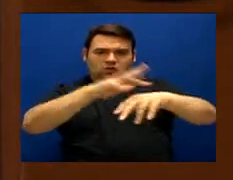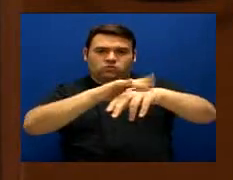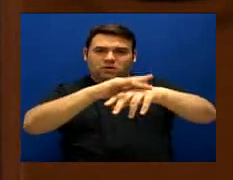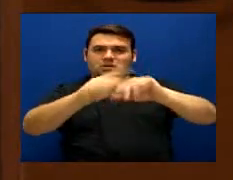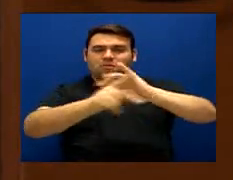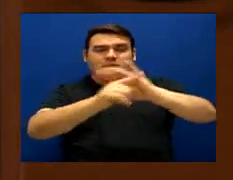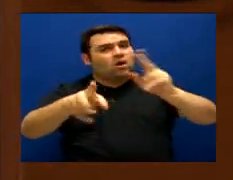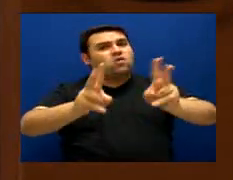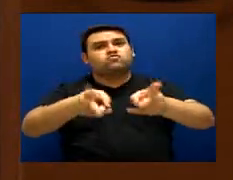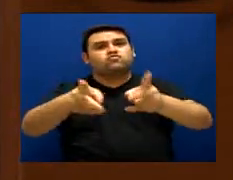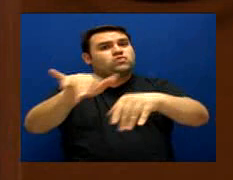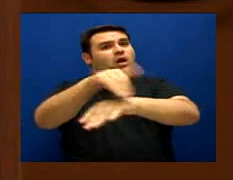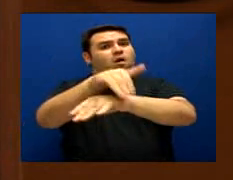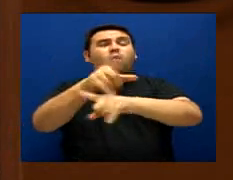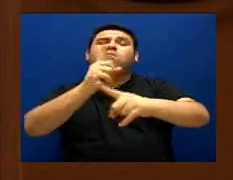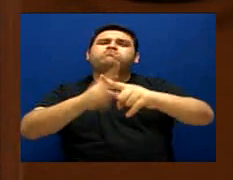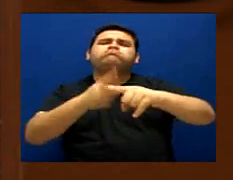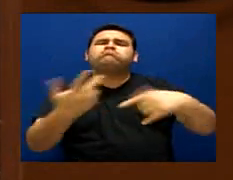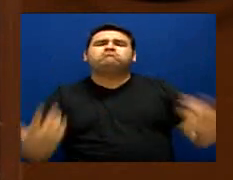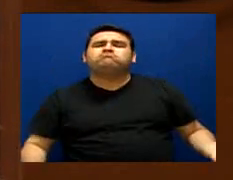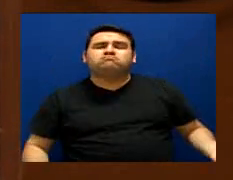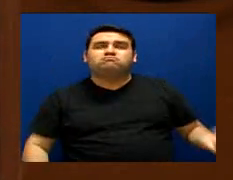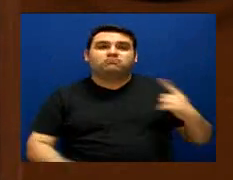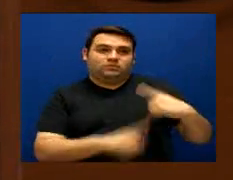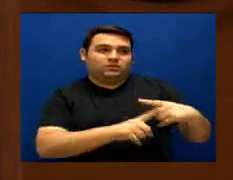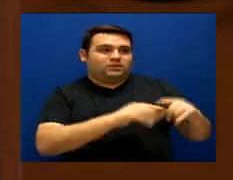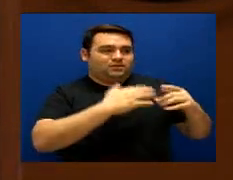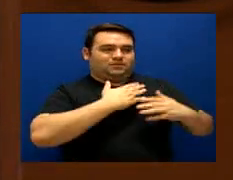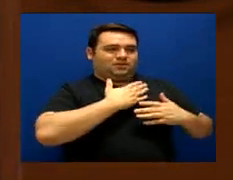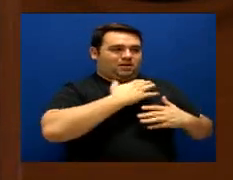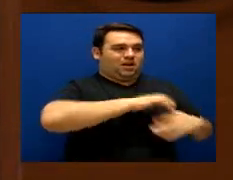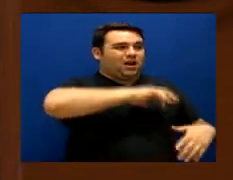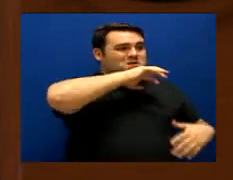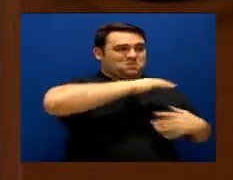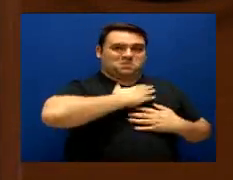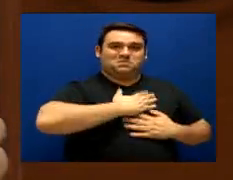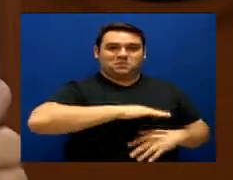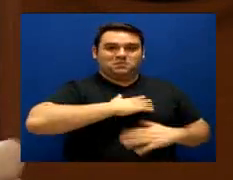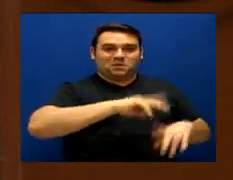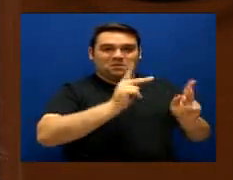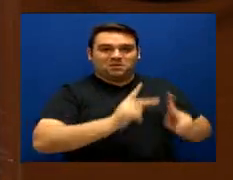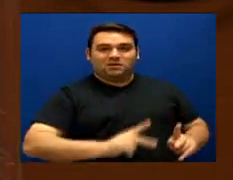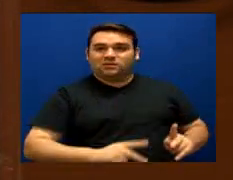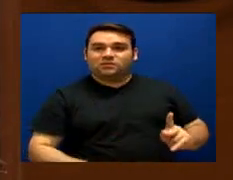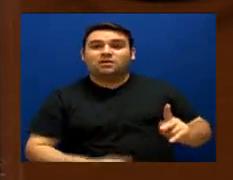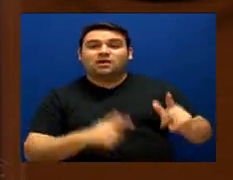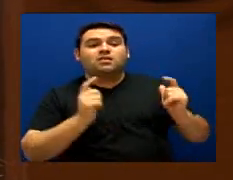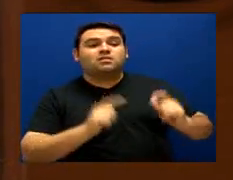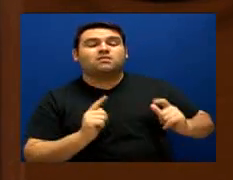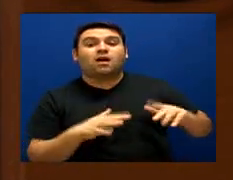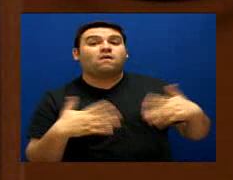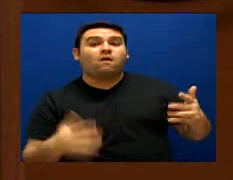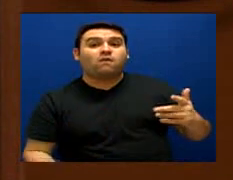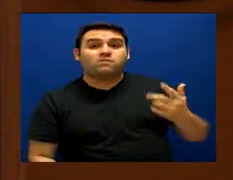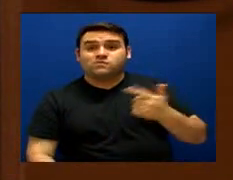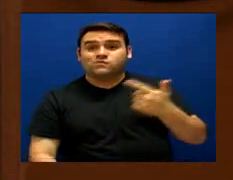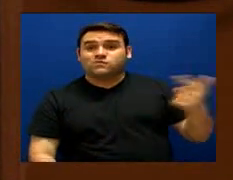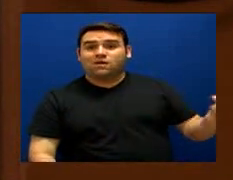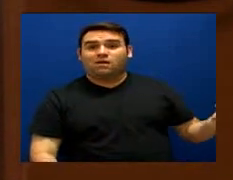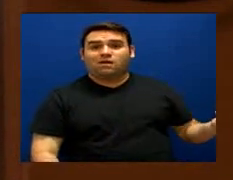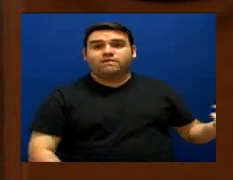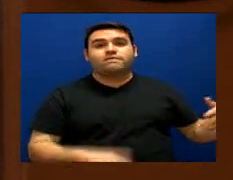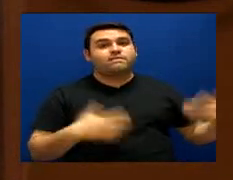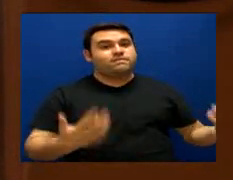vão continuar na rua. Por quê? A seção de bem-estar animal não tem para onde levar os animais.